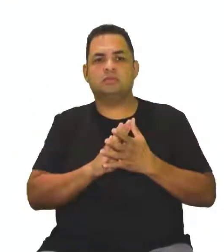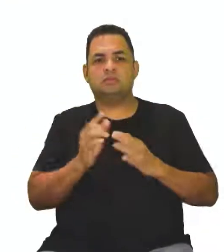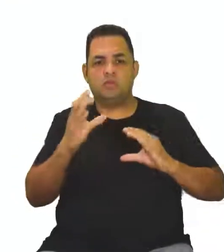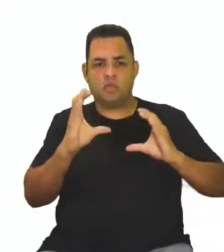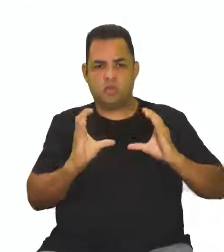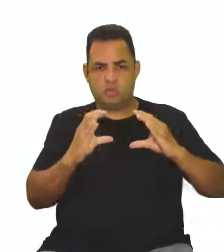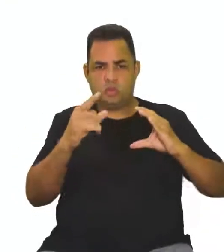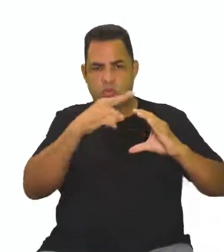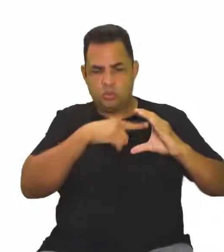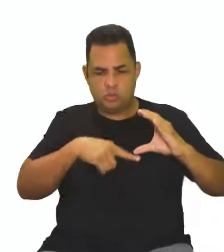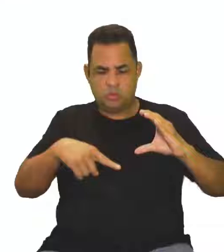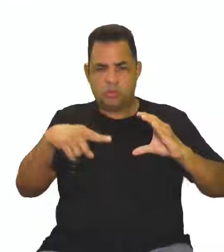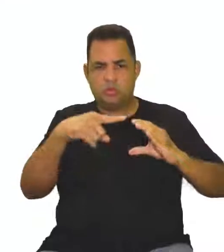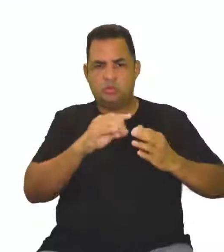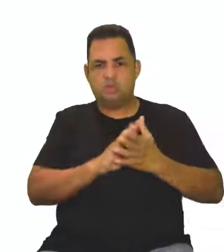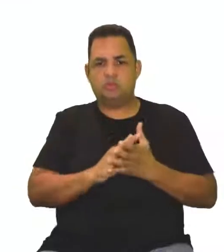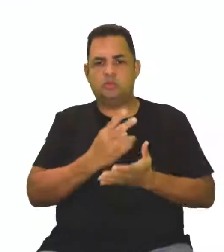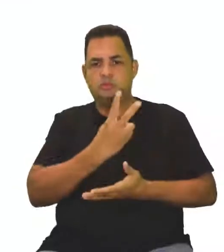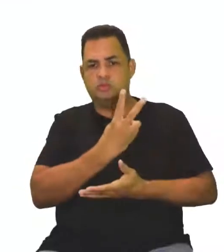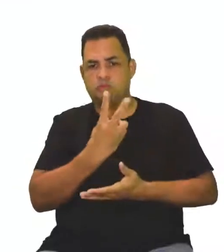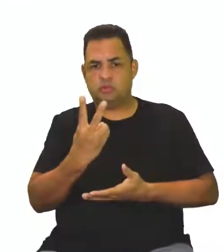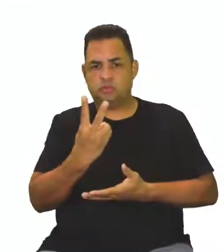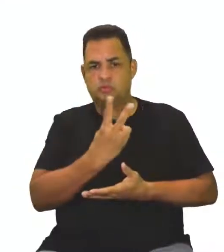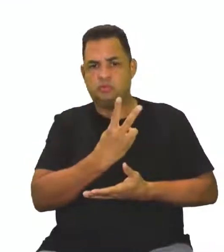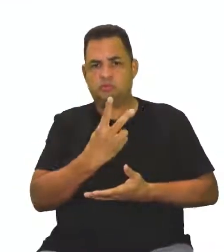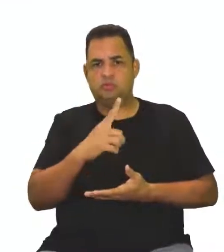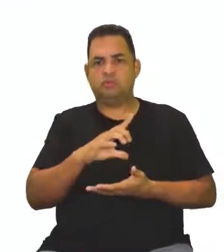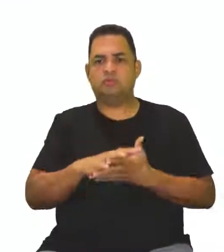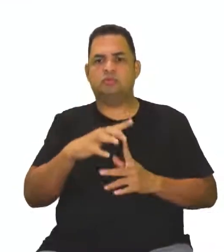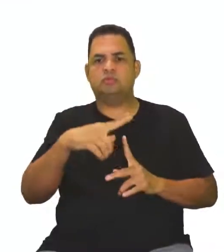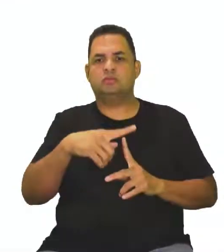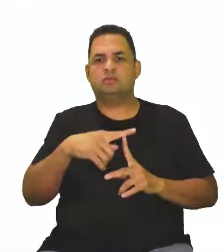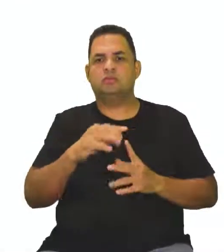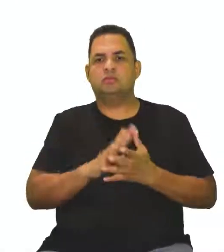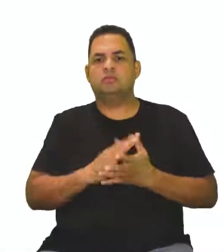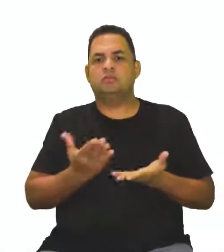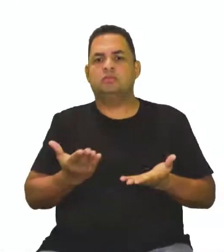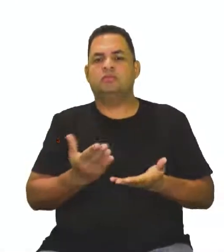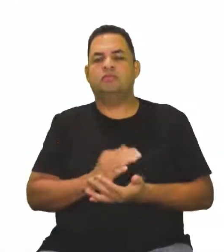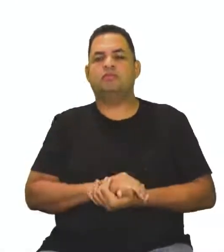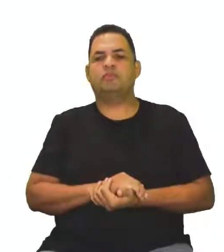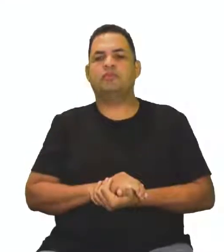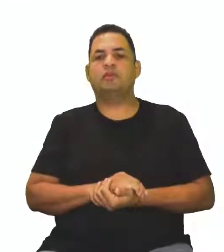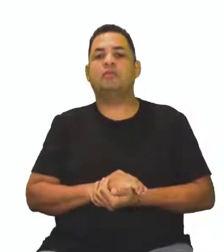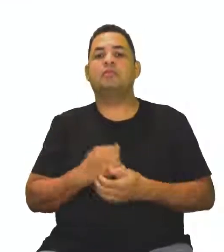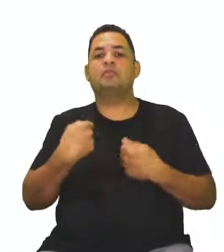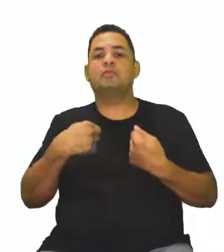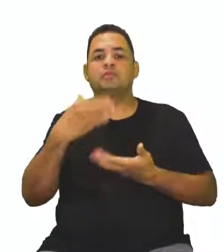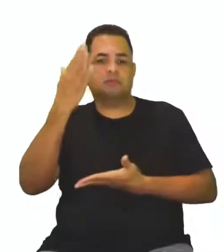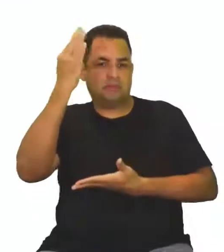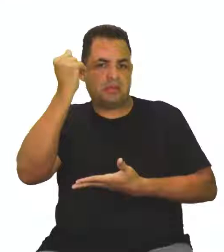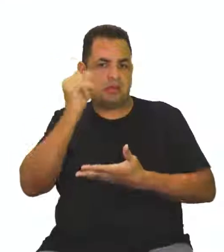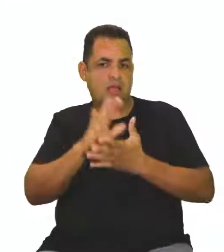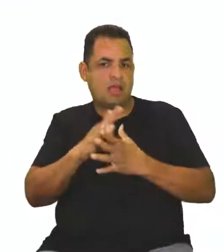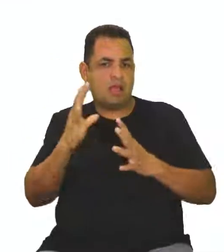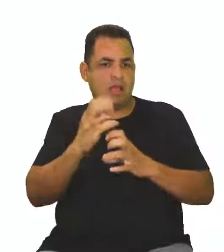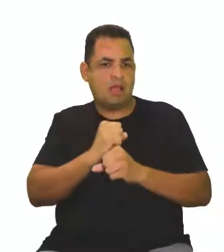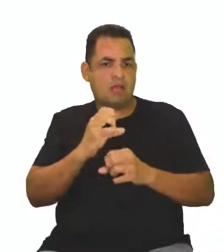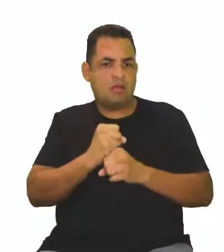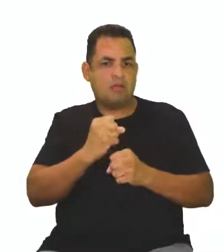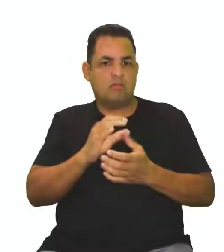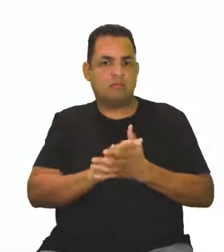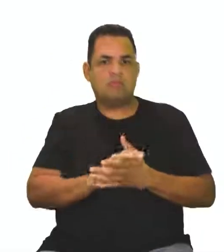os circuitos em série e paralelo. Ok? Então, o que nós temos que saber para calcular